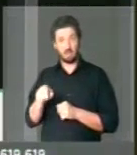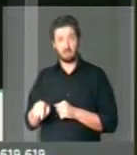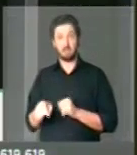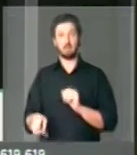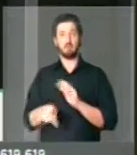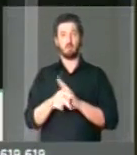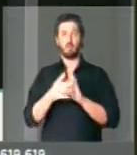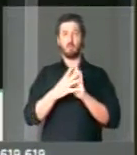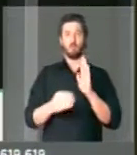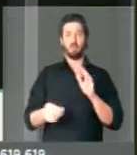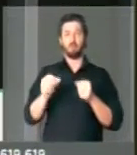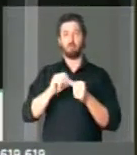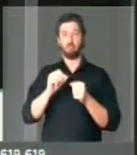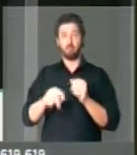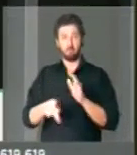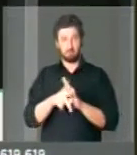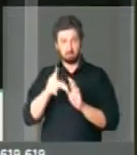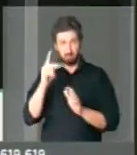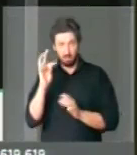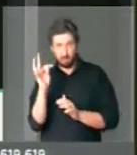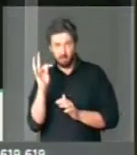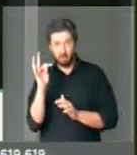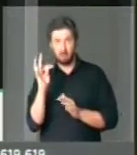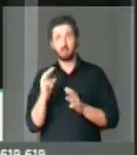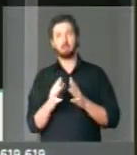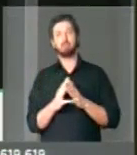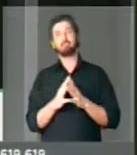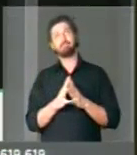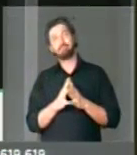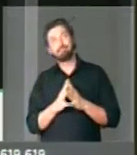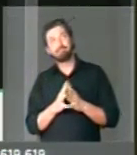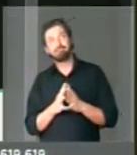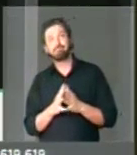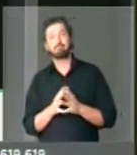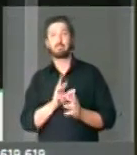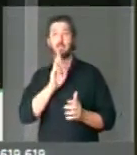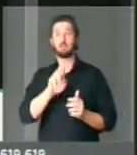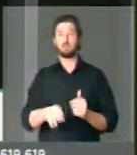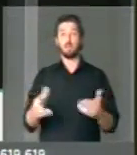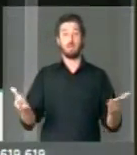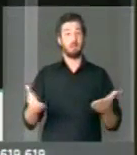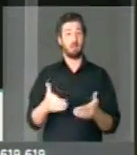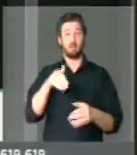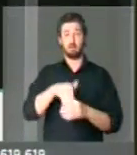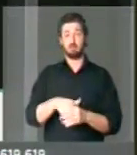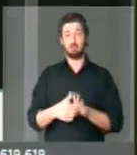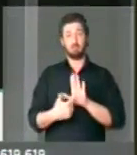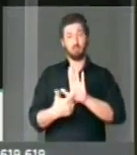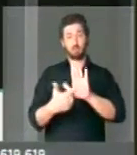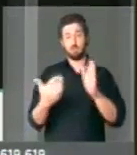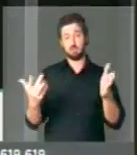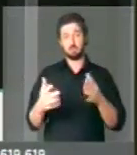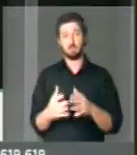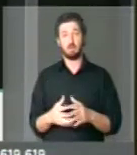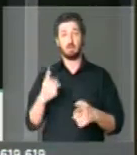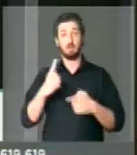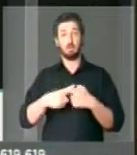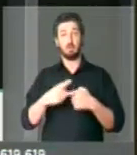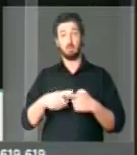a esse modelo implementado pelo Partido dos Trabalhadores, ela teve resultado agora nessas eleições,